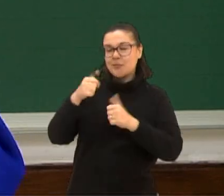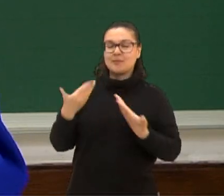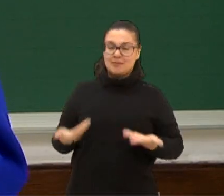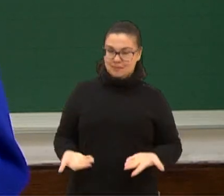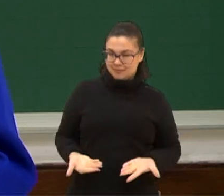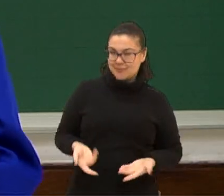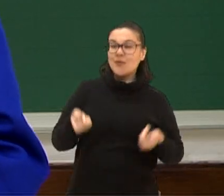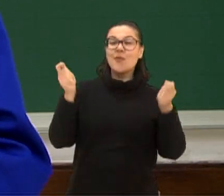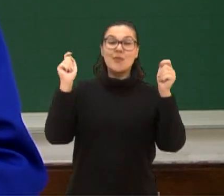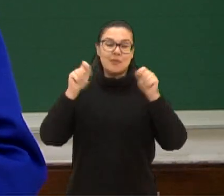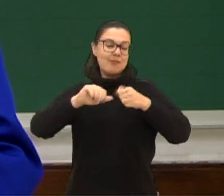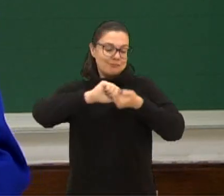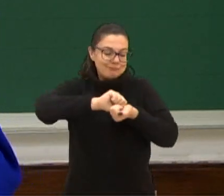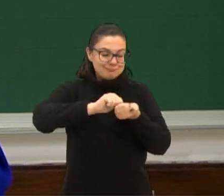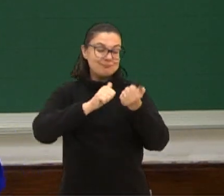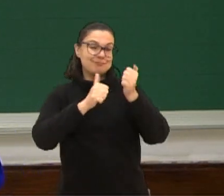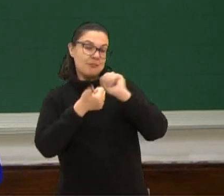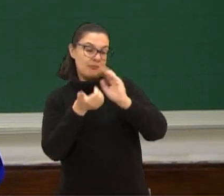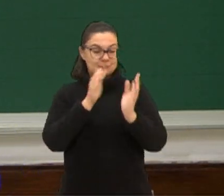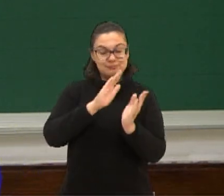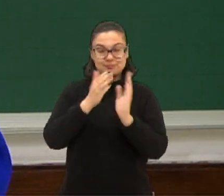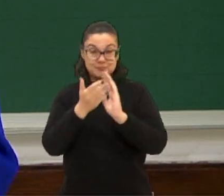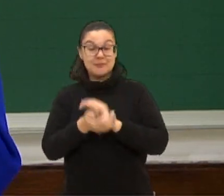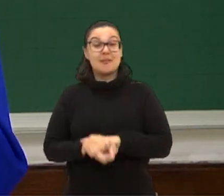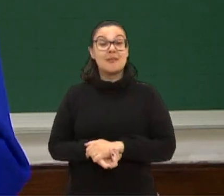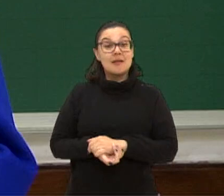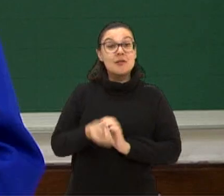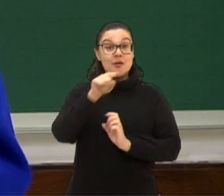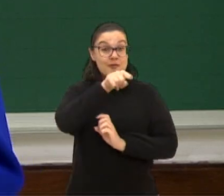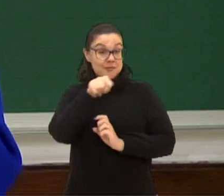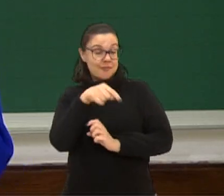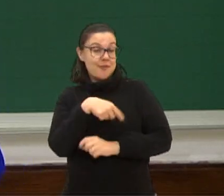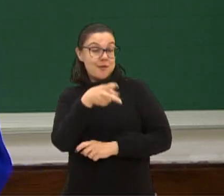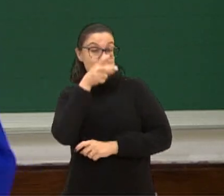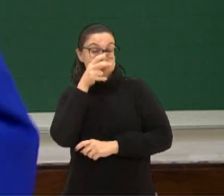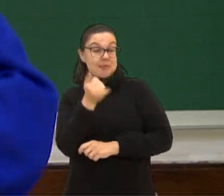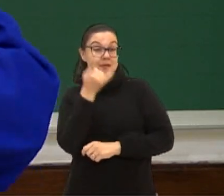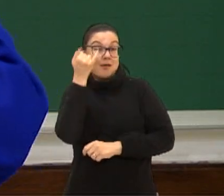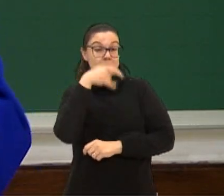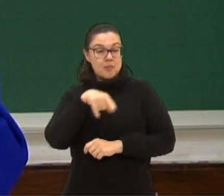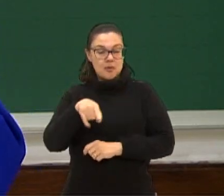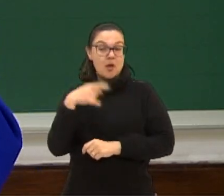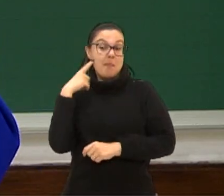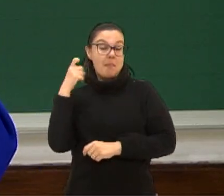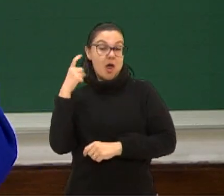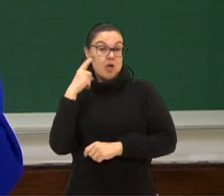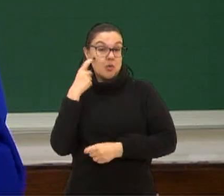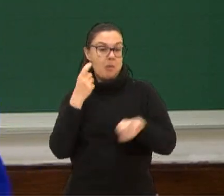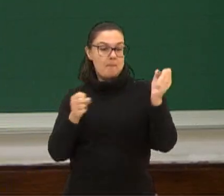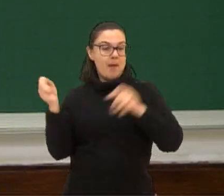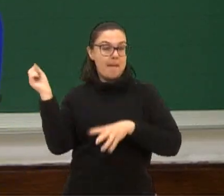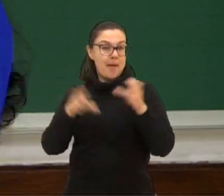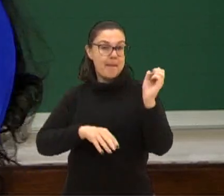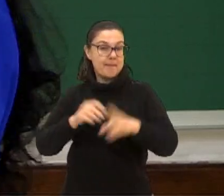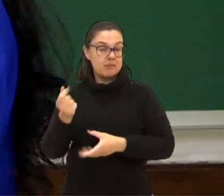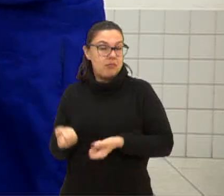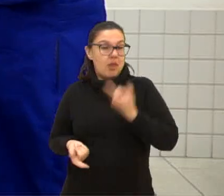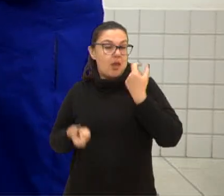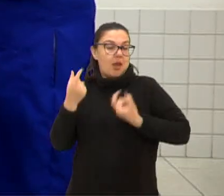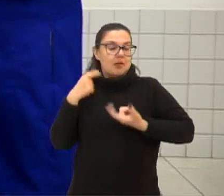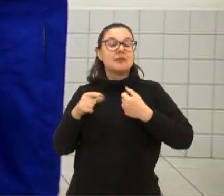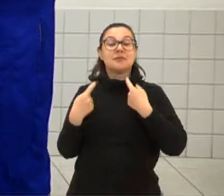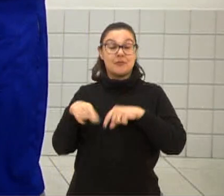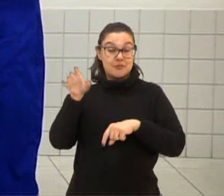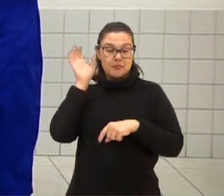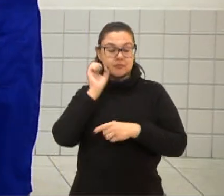voz. Então tinha essa possibilidade também, né? A gente vai ver a questão da importância de sonoplastia na radioteatro daqui a pouquinho